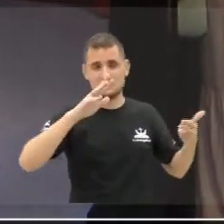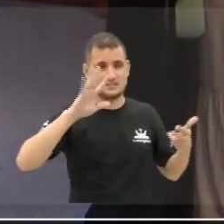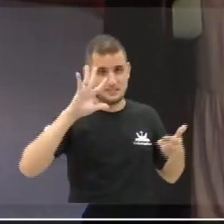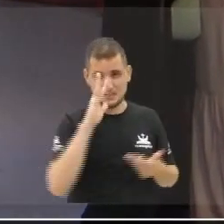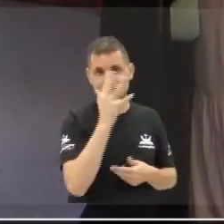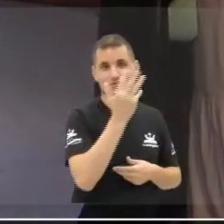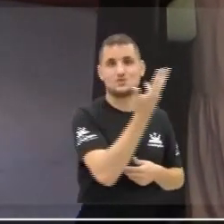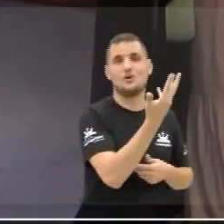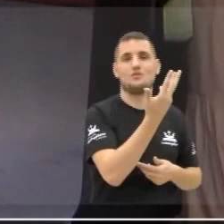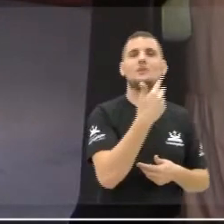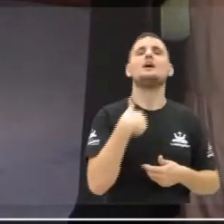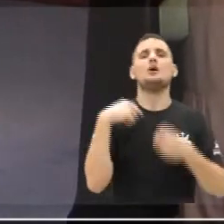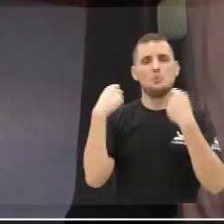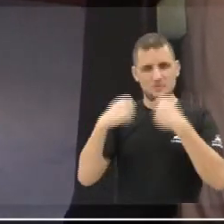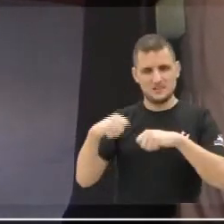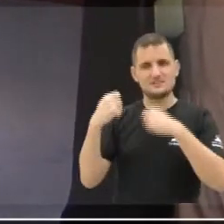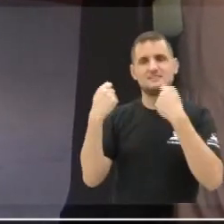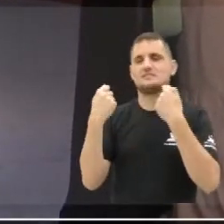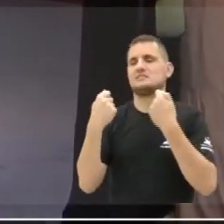Só preciso